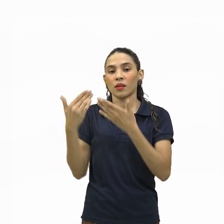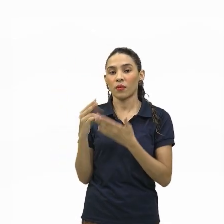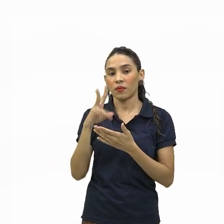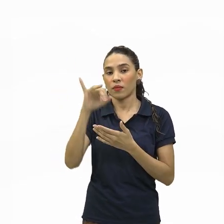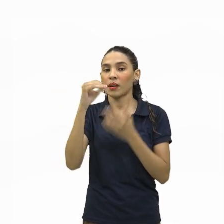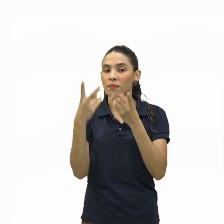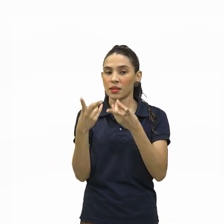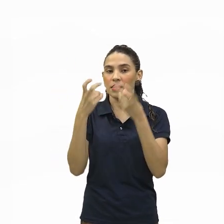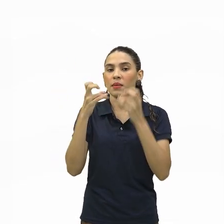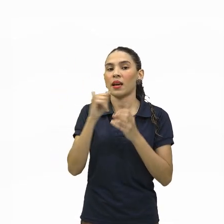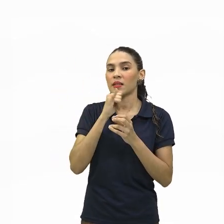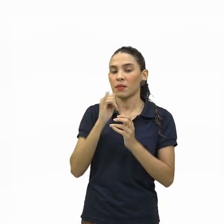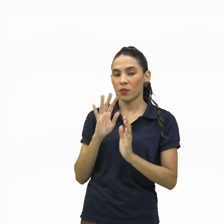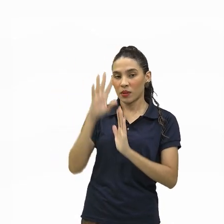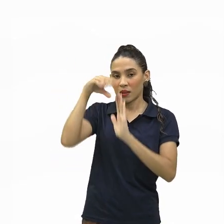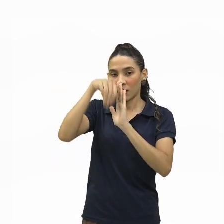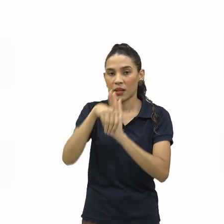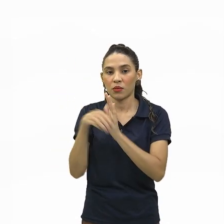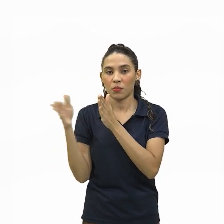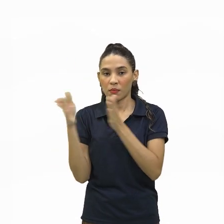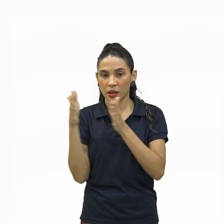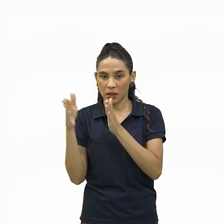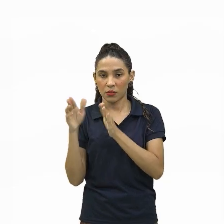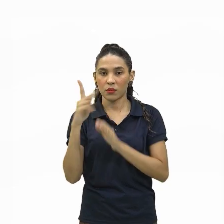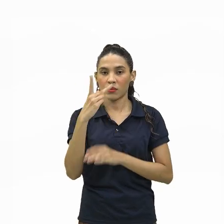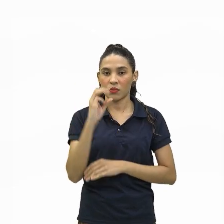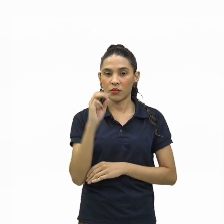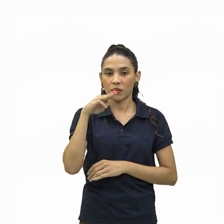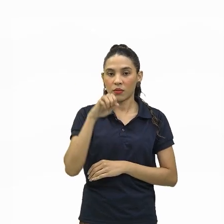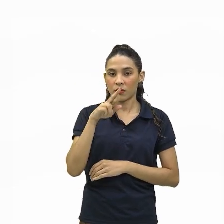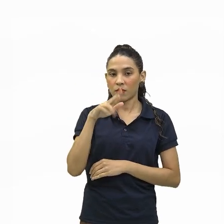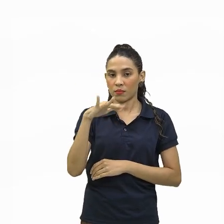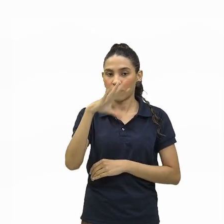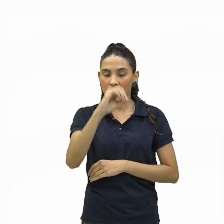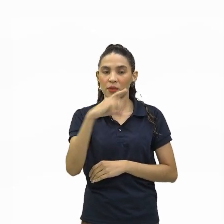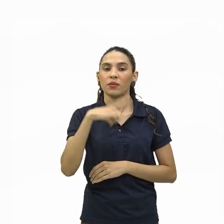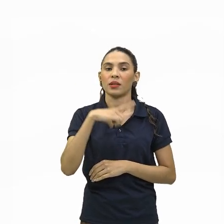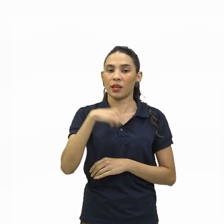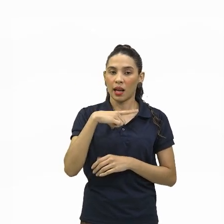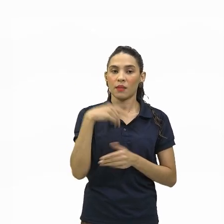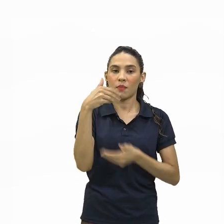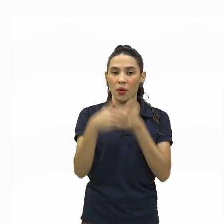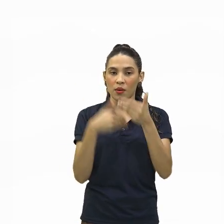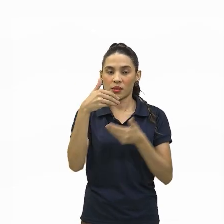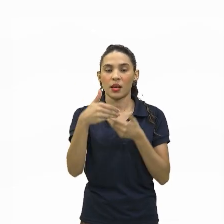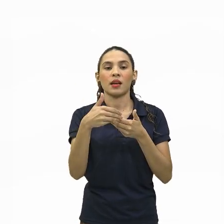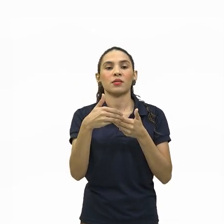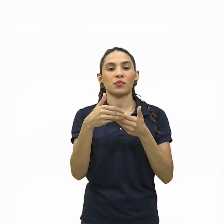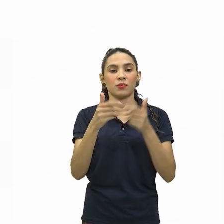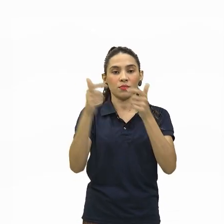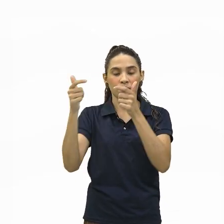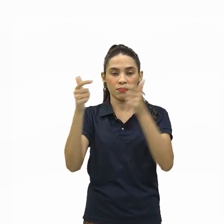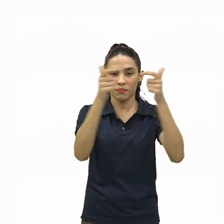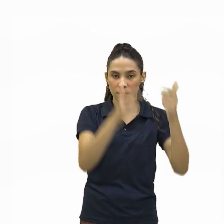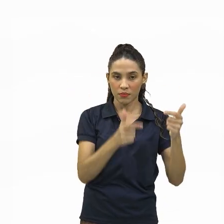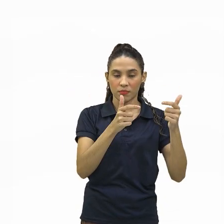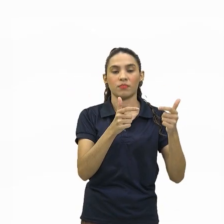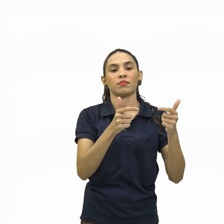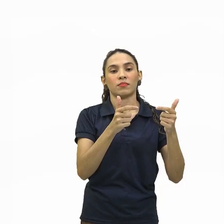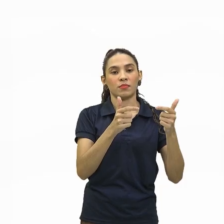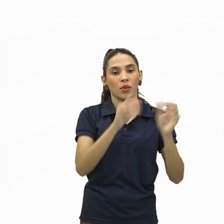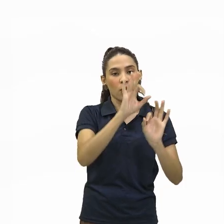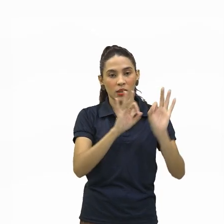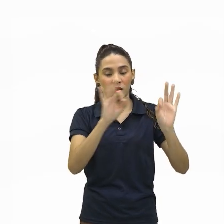período pré-homérico você tem justamente esse processo de formação, de ocupação territorial